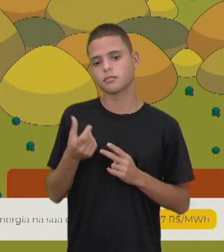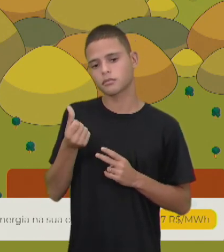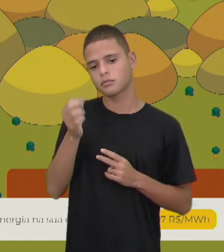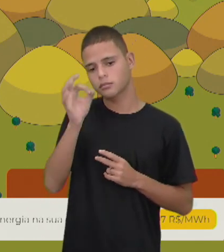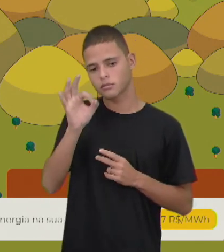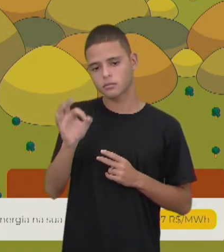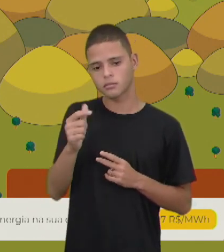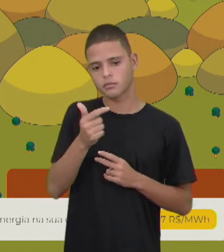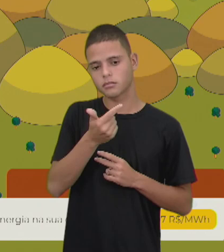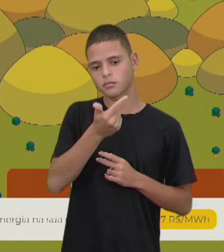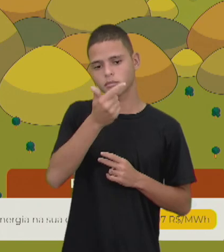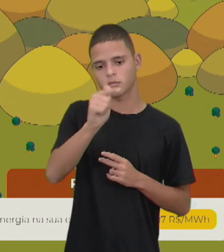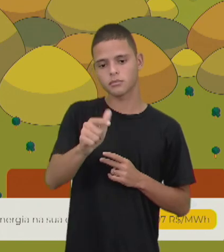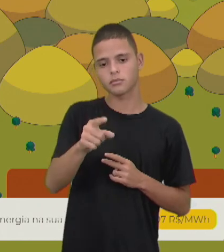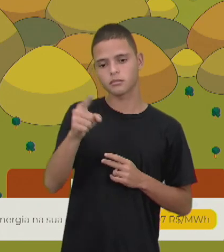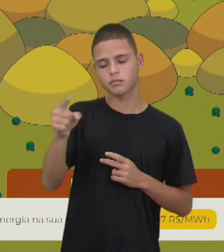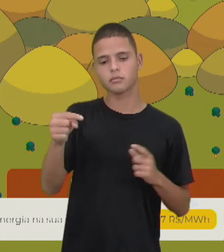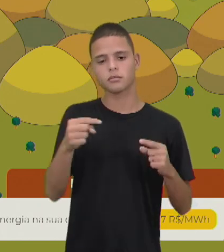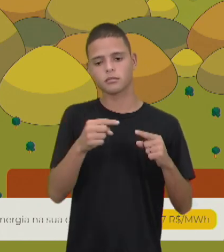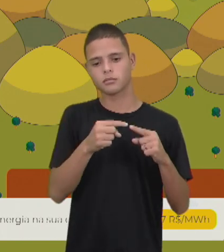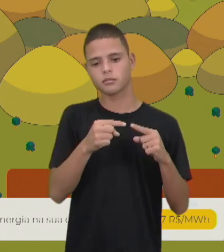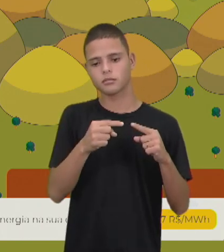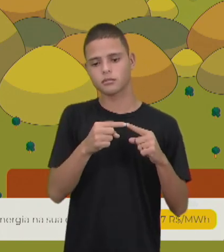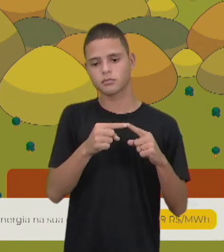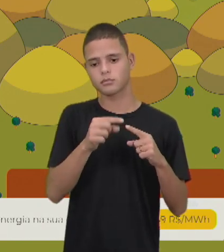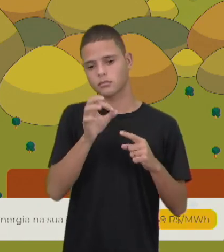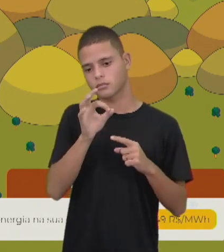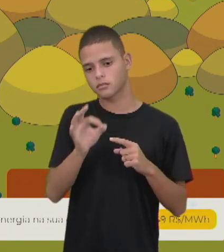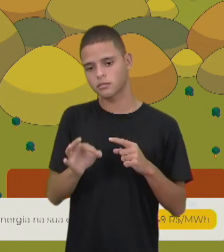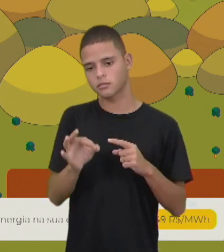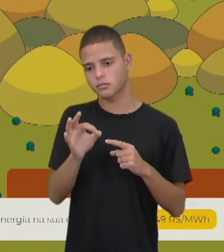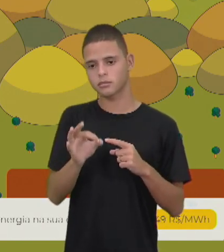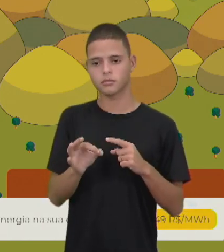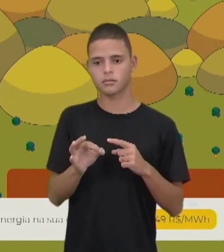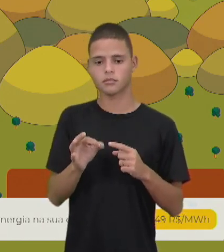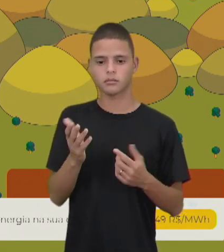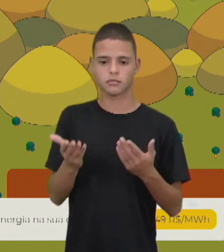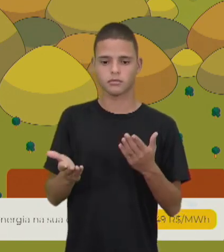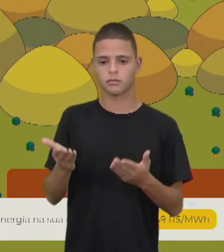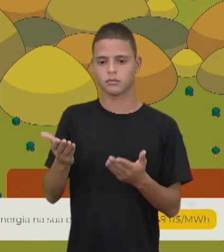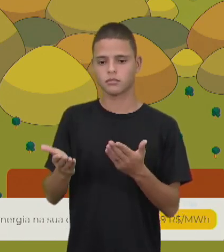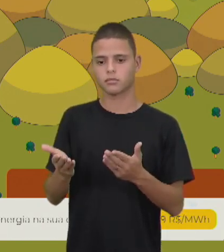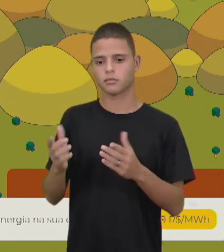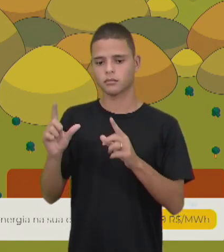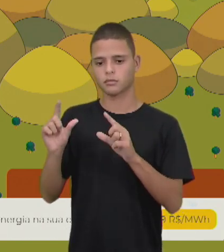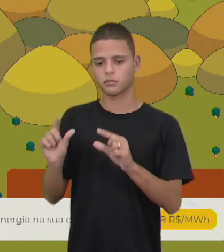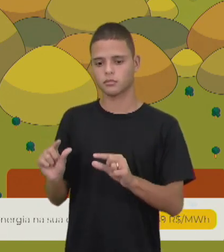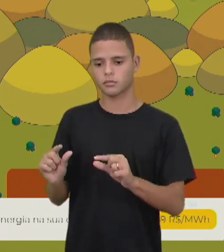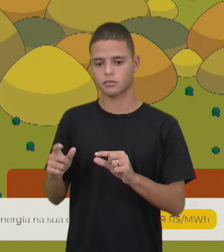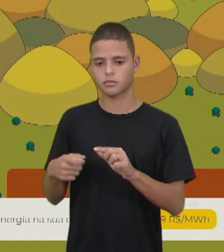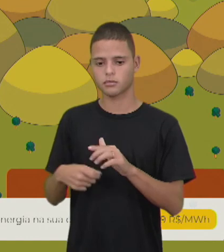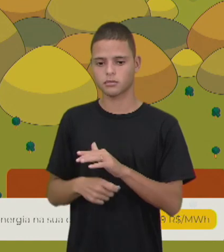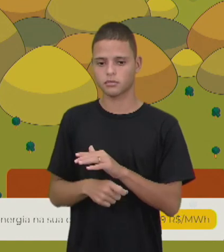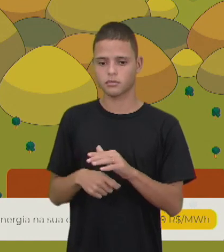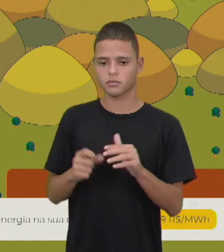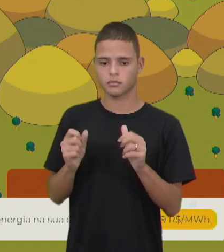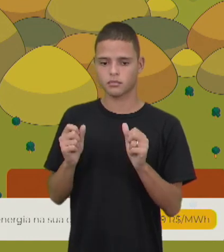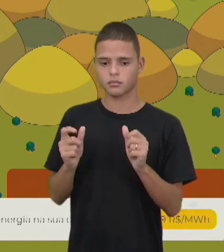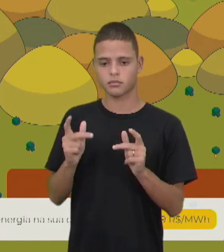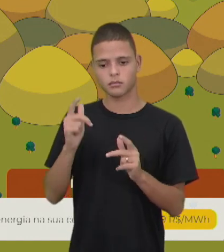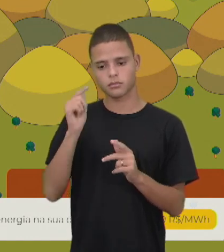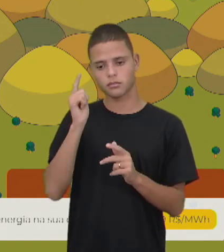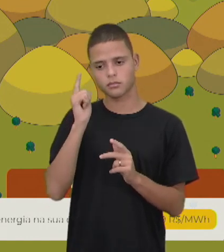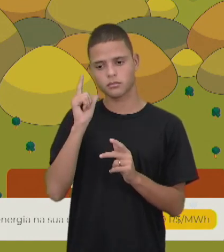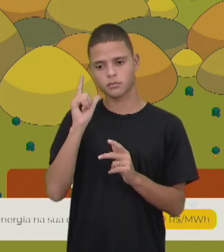da outra. Vocês vão combinando as porcentagens de maneira que você reduza o investimento. Aqui você pode incluir